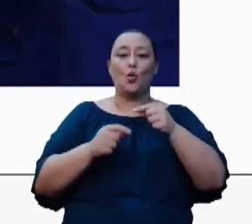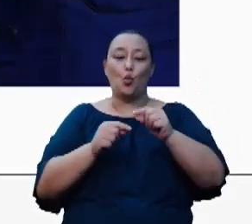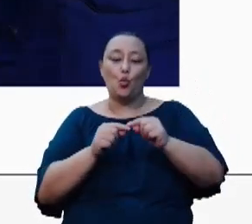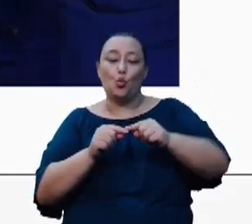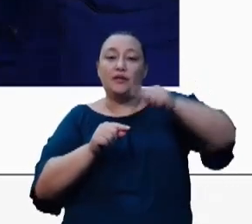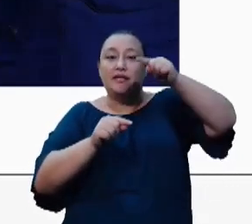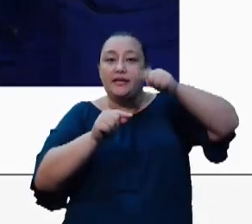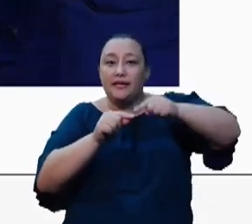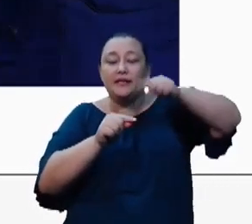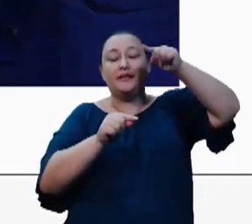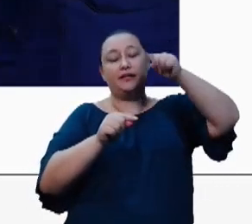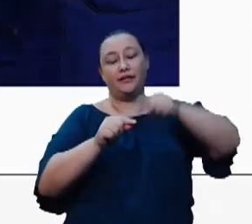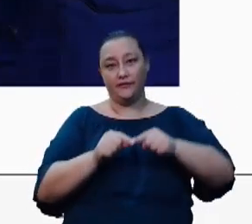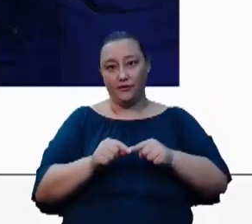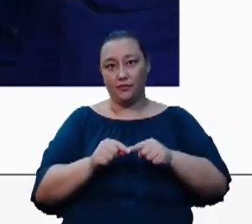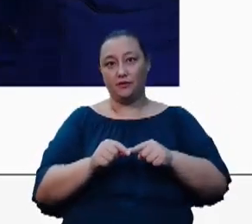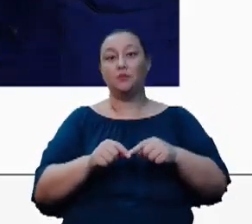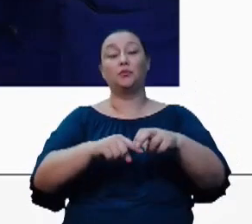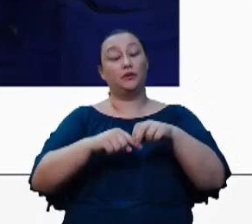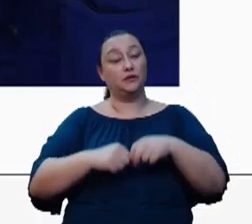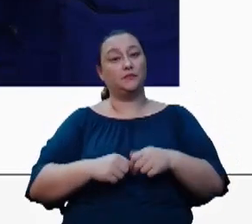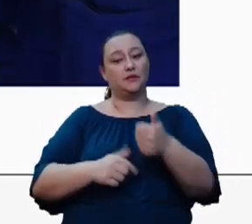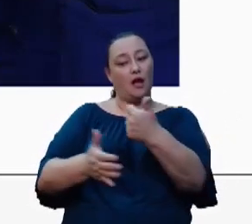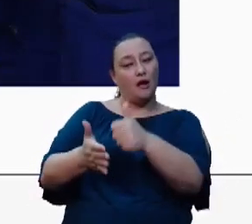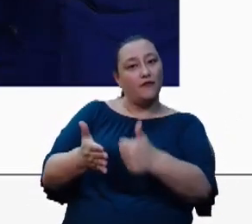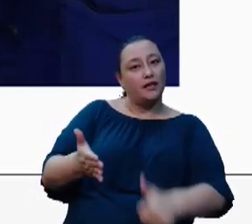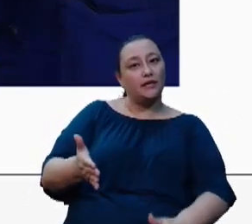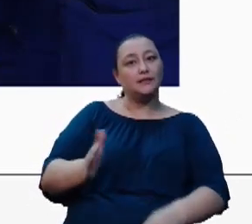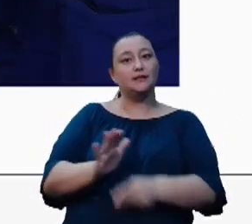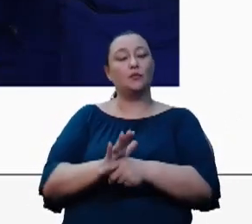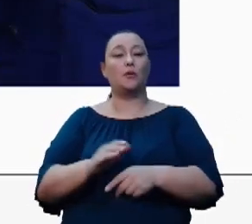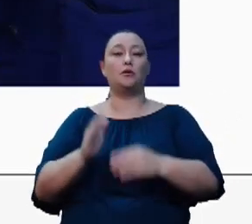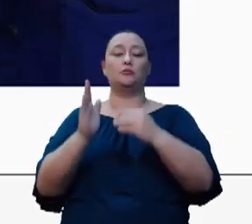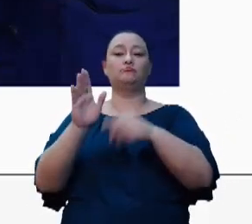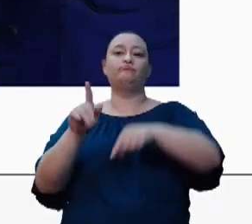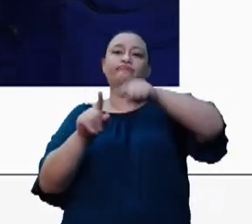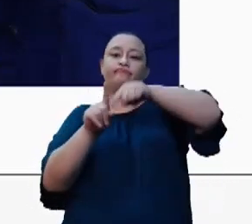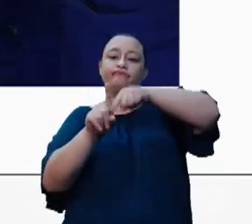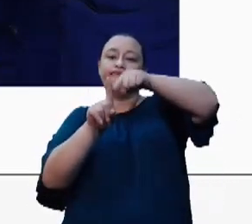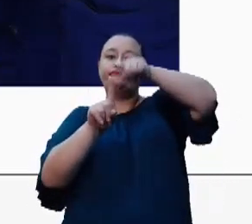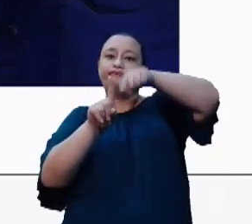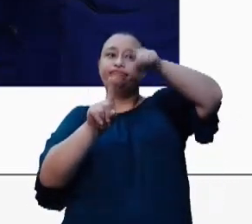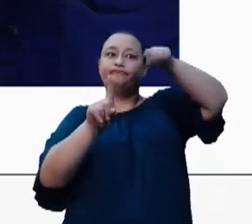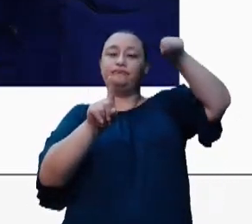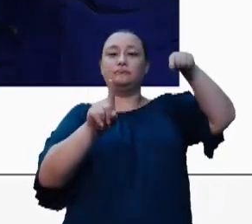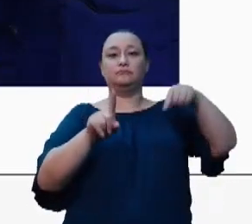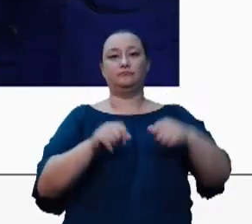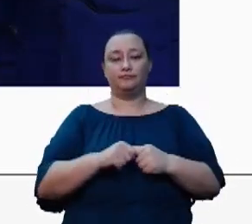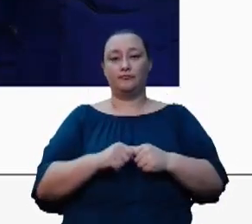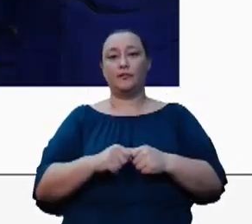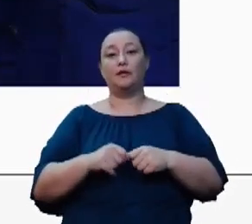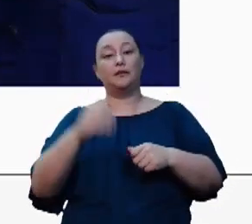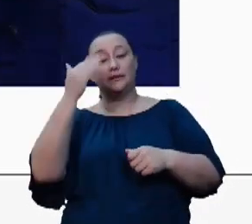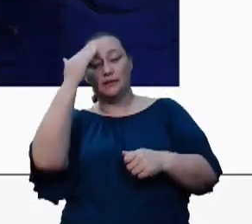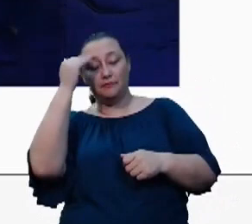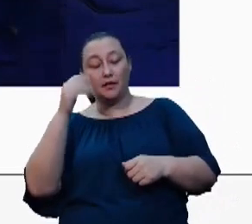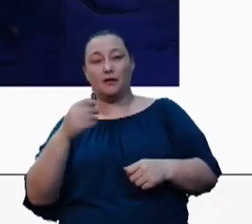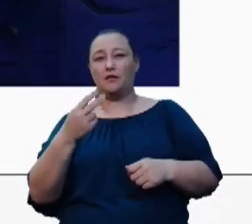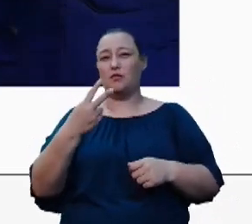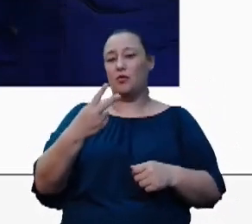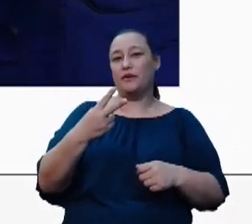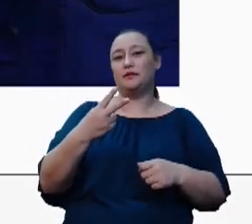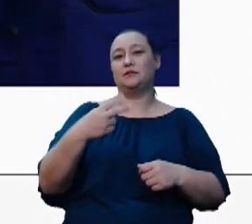isso se realiza uma avaliação clínica com escalas padronizadas, pré e um par de horas